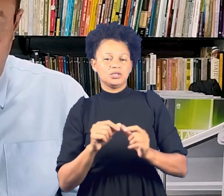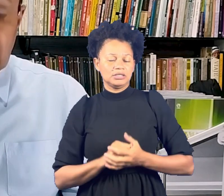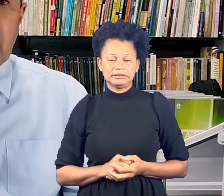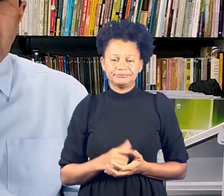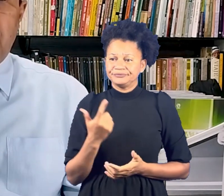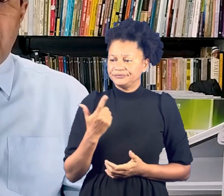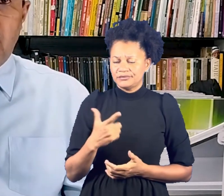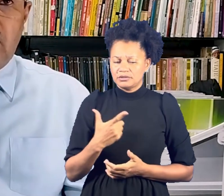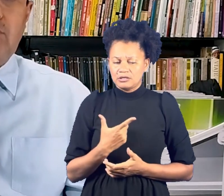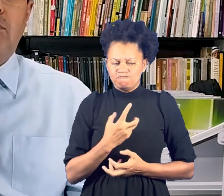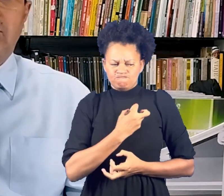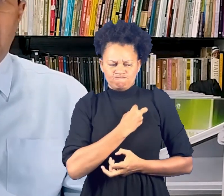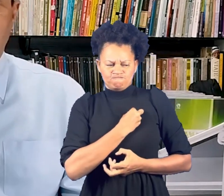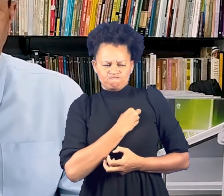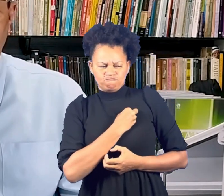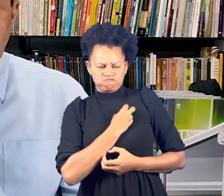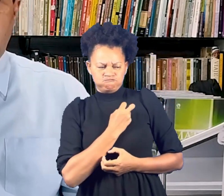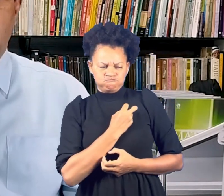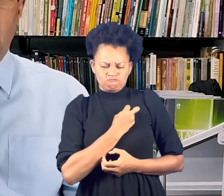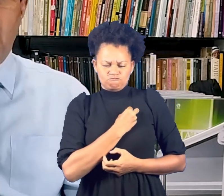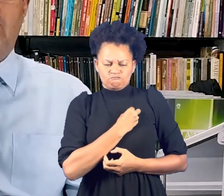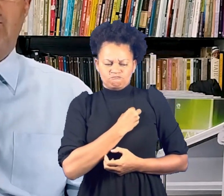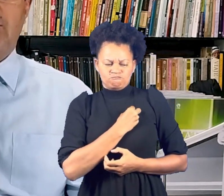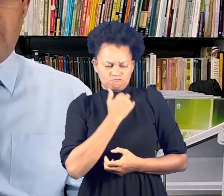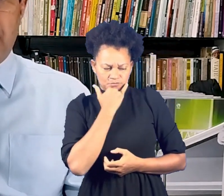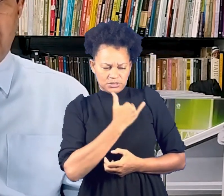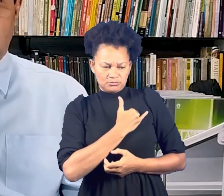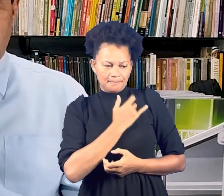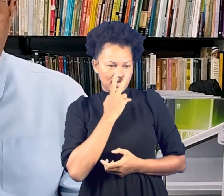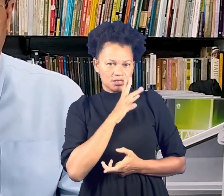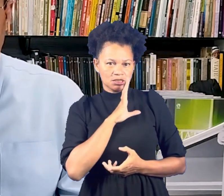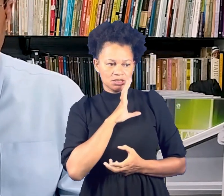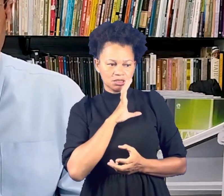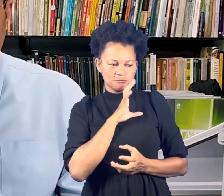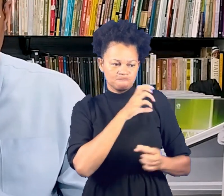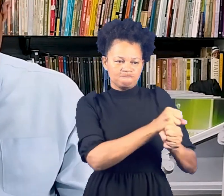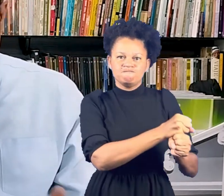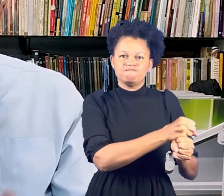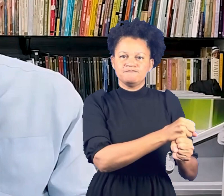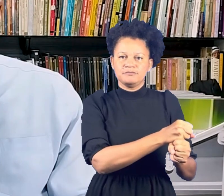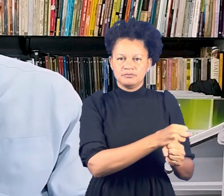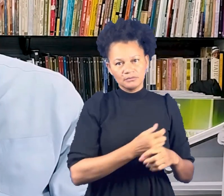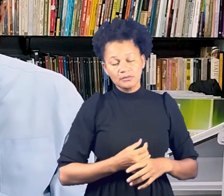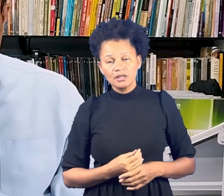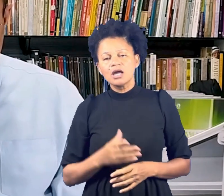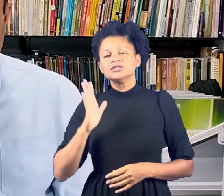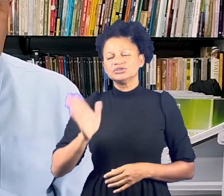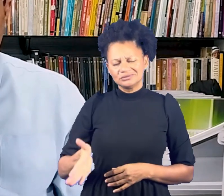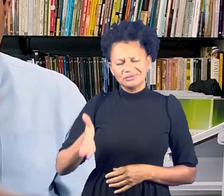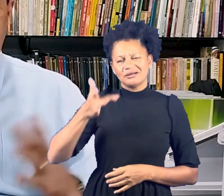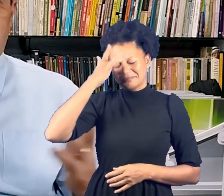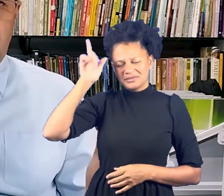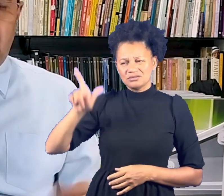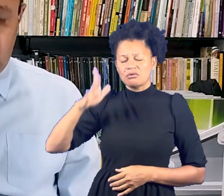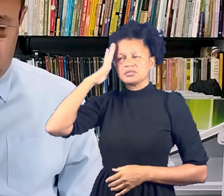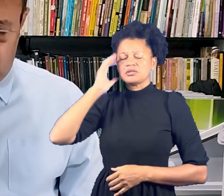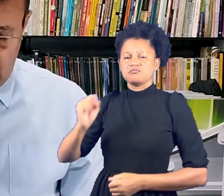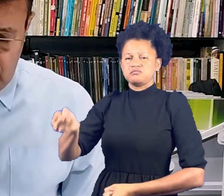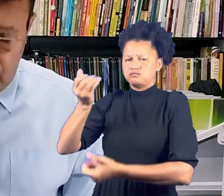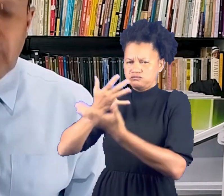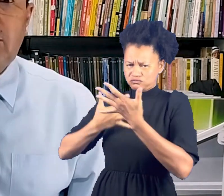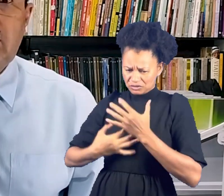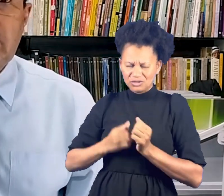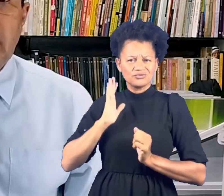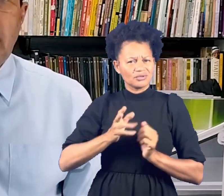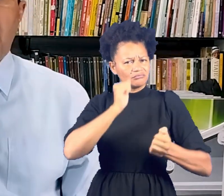estamos sem perdoar o outro, este outro está preso a nós. E alguém disse muito sabiamente, eu já falei aqui em